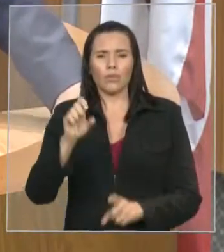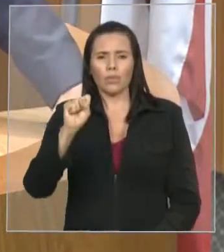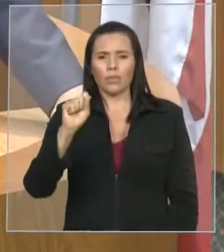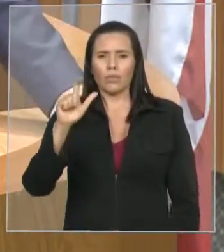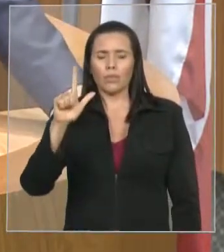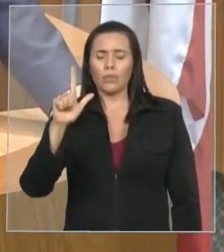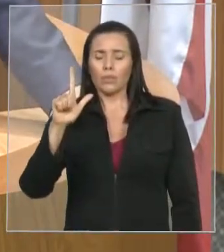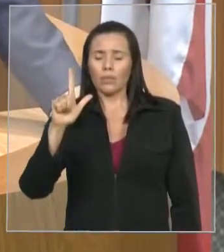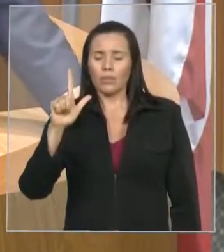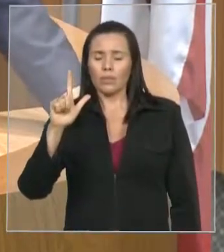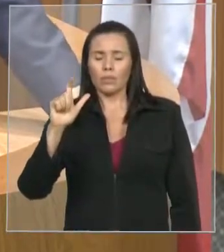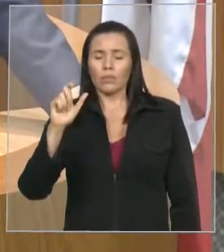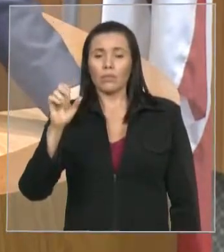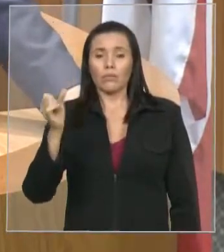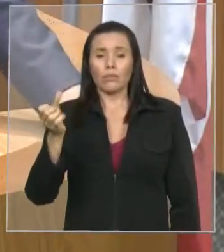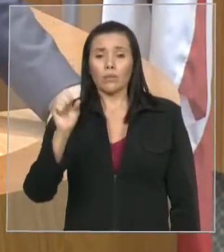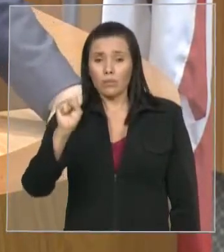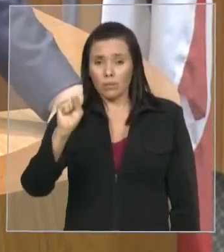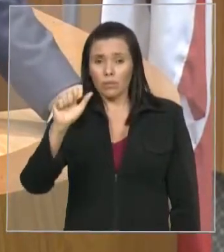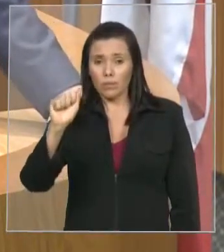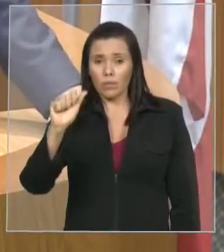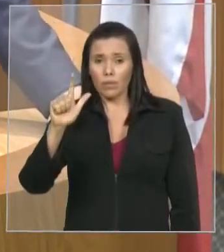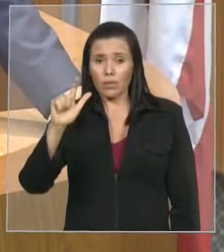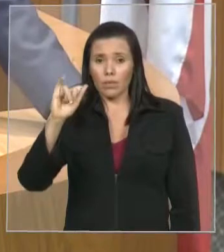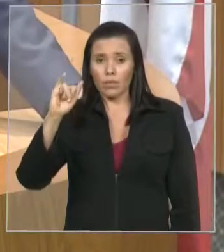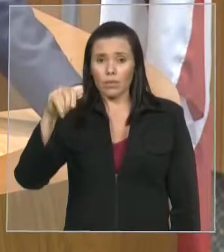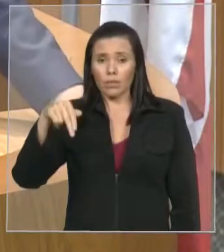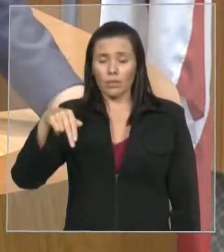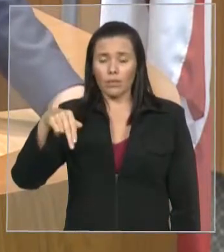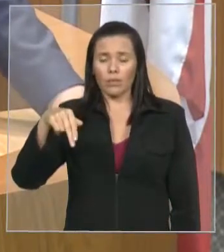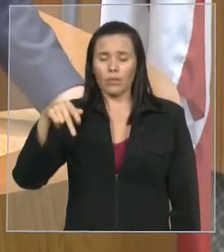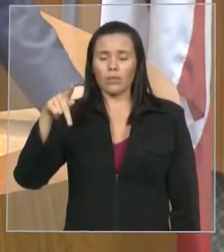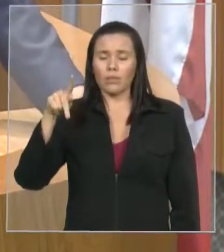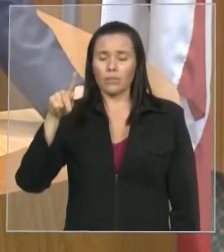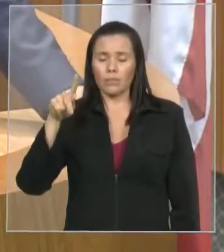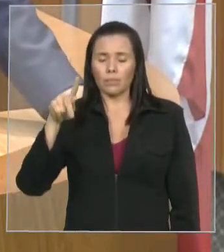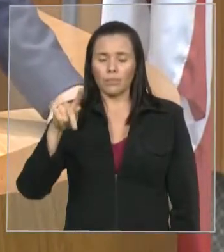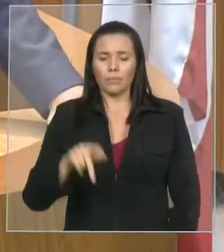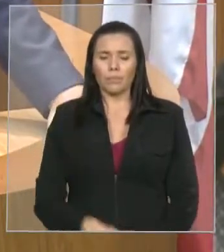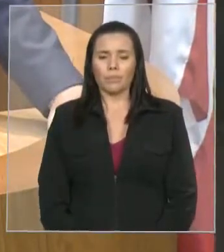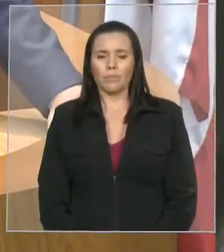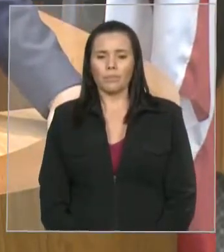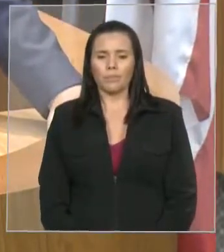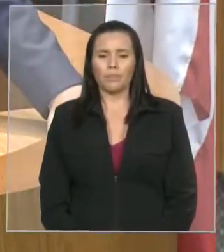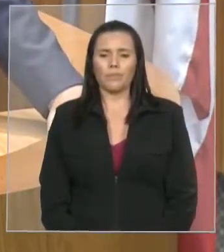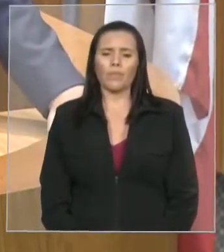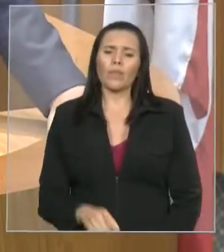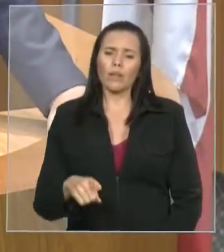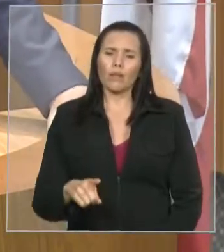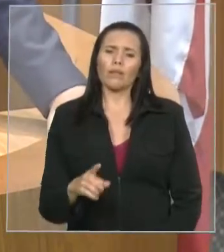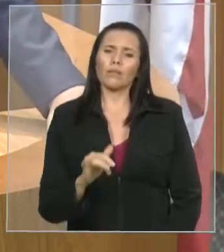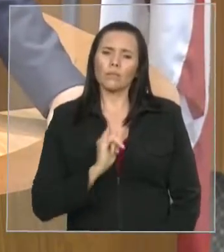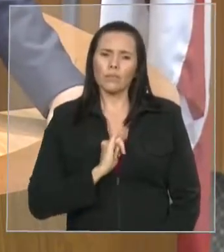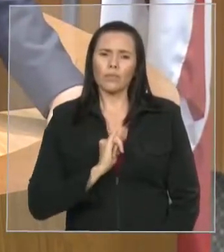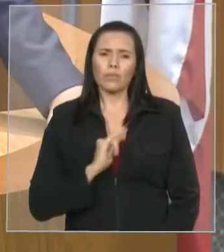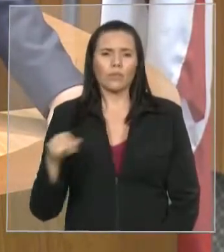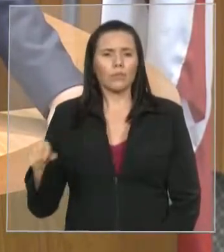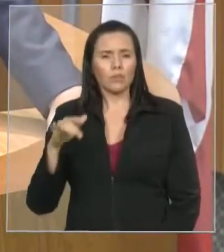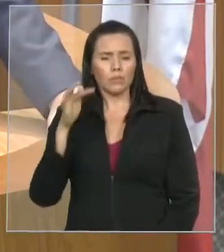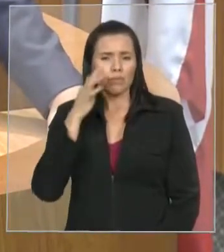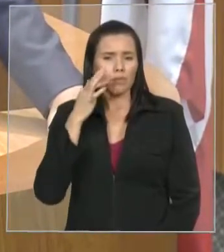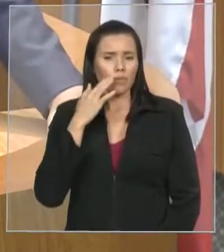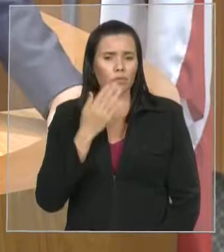Dino sancionou essas três leis lá em Imperatriz, com os representantes dessas entidades, do Sim Rural,